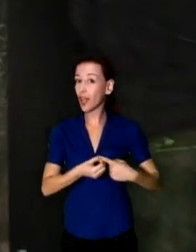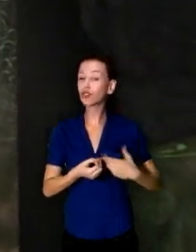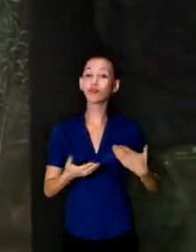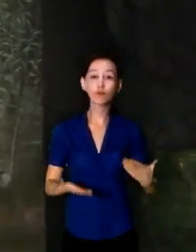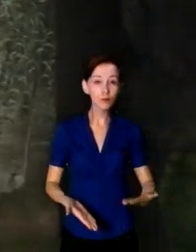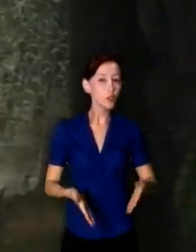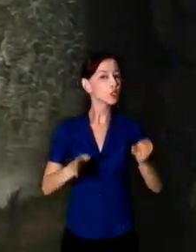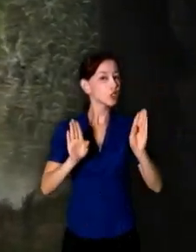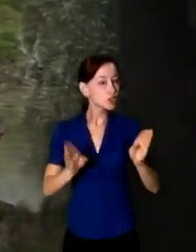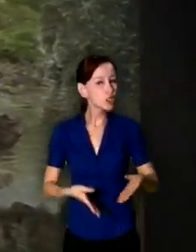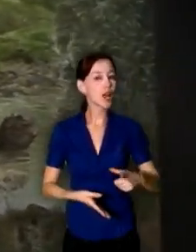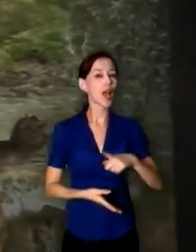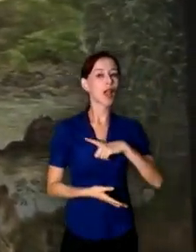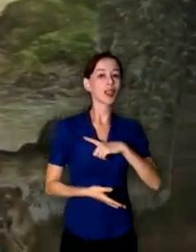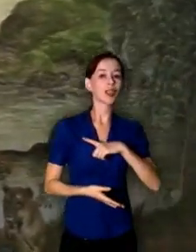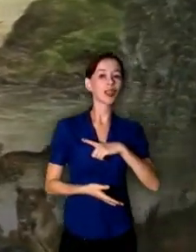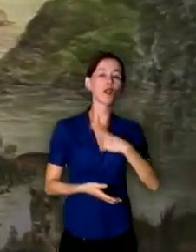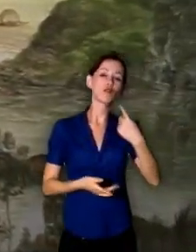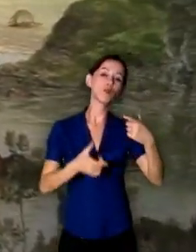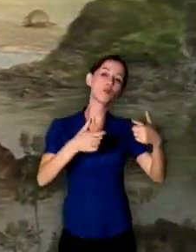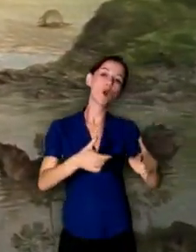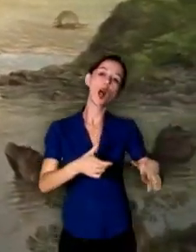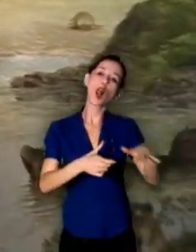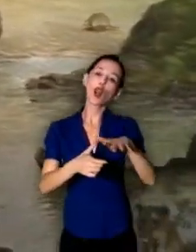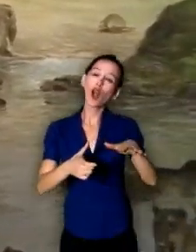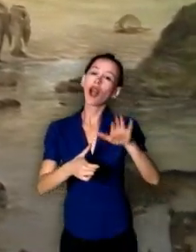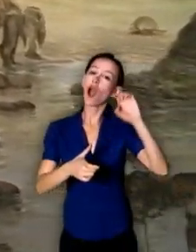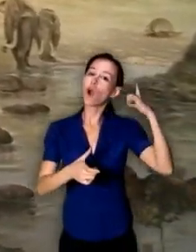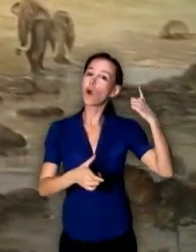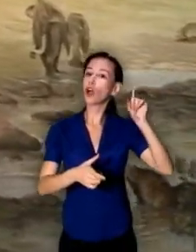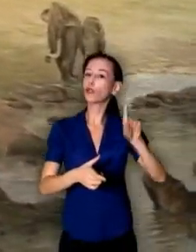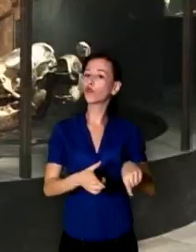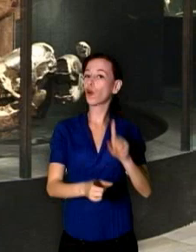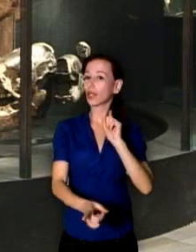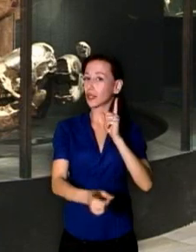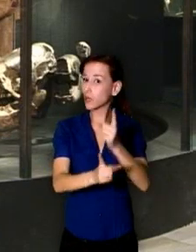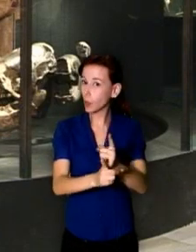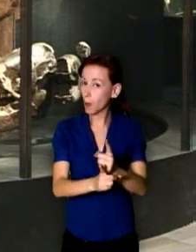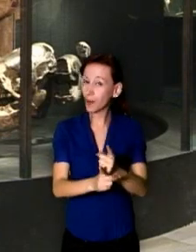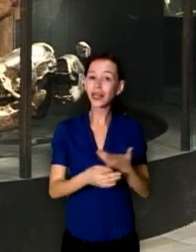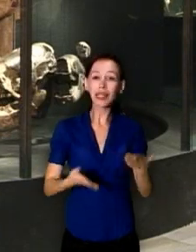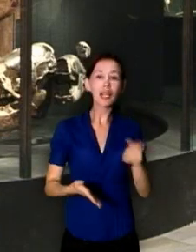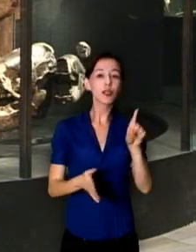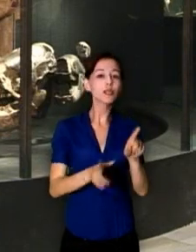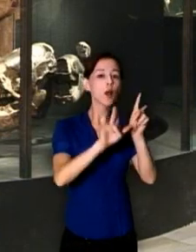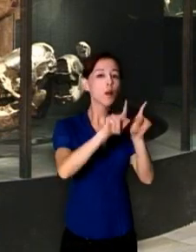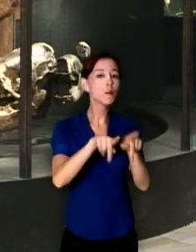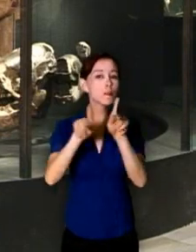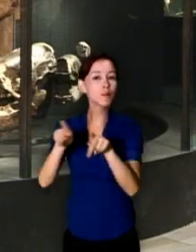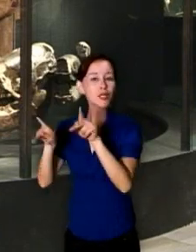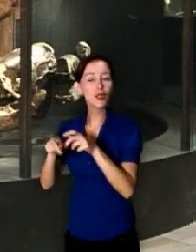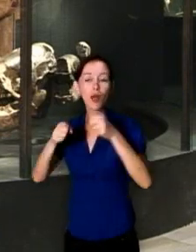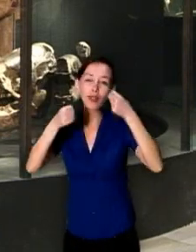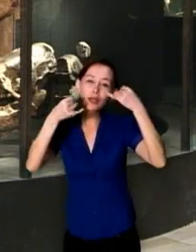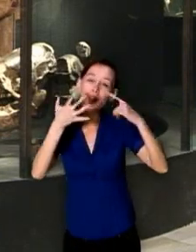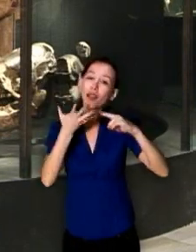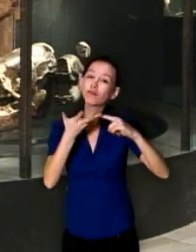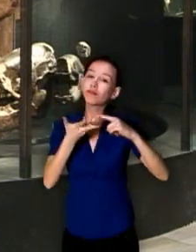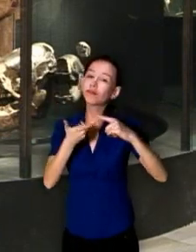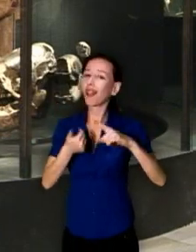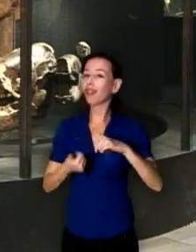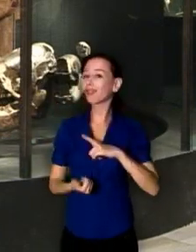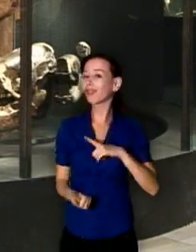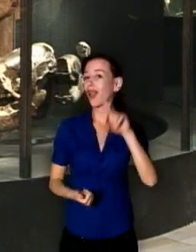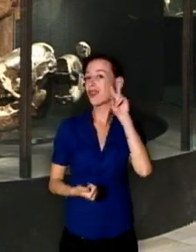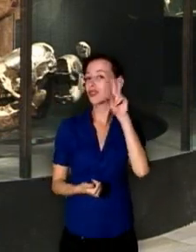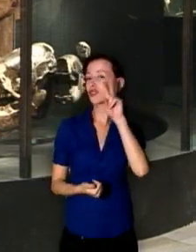que passou num local onde foi descoberto, então pessoas que descreviam. Tem toda